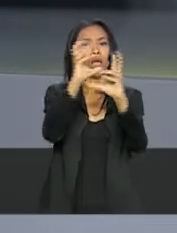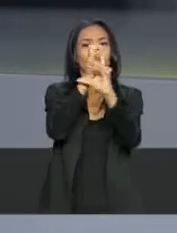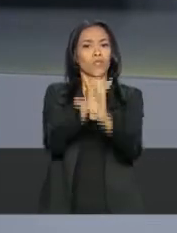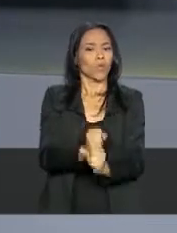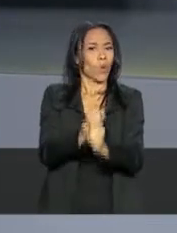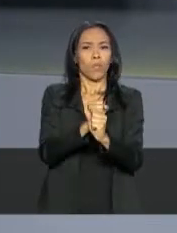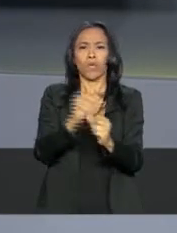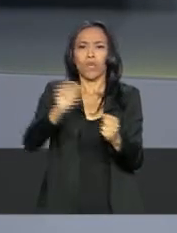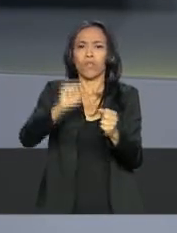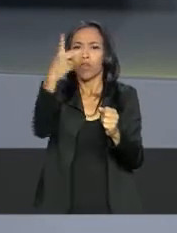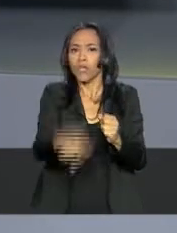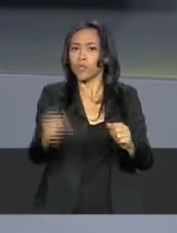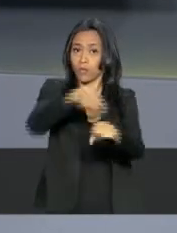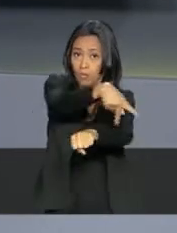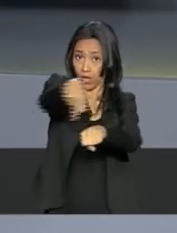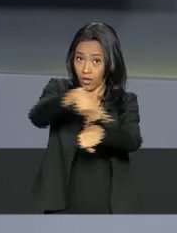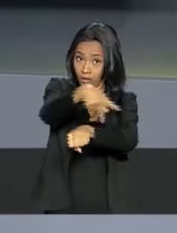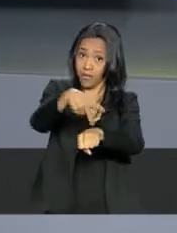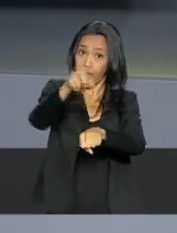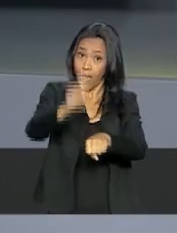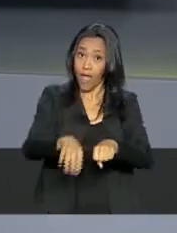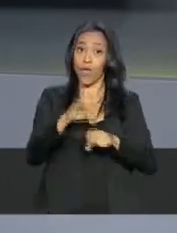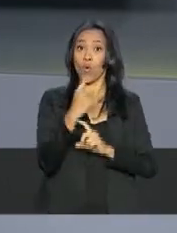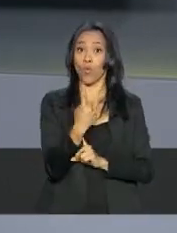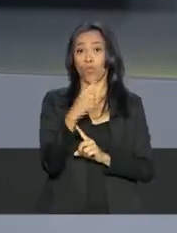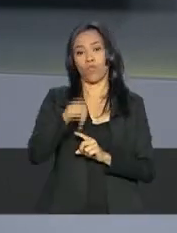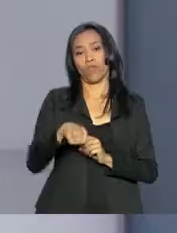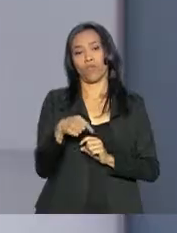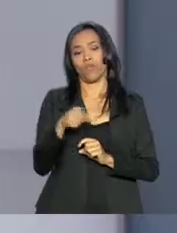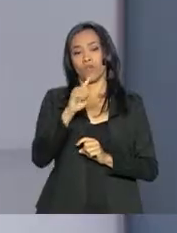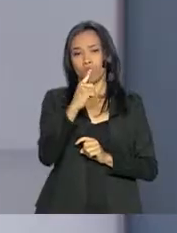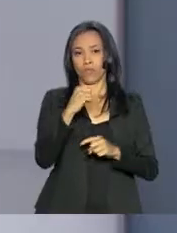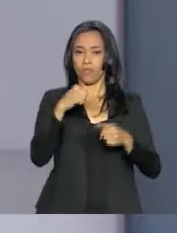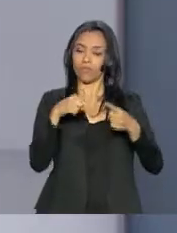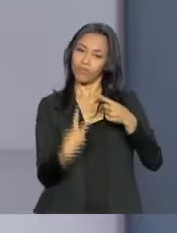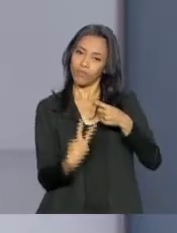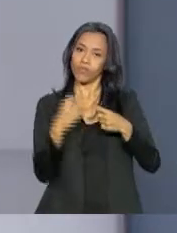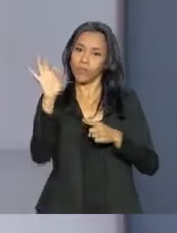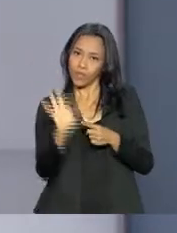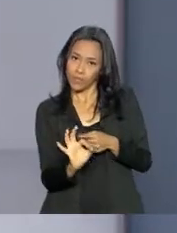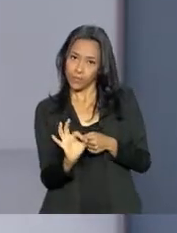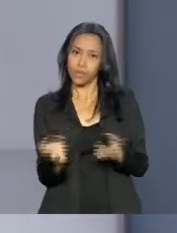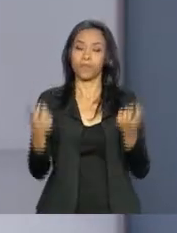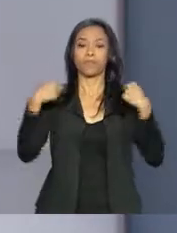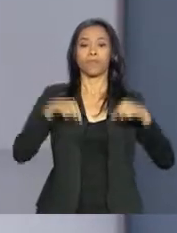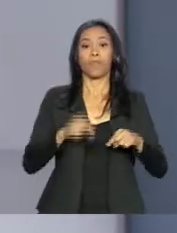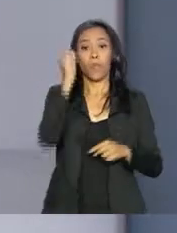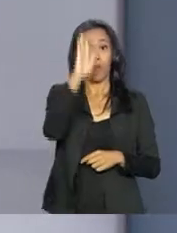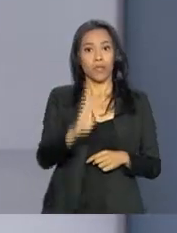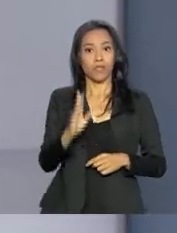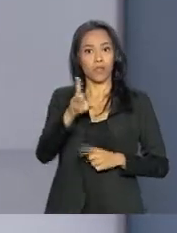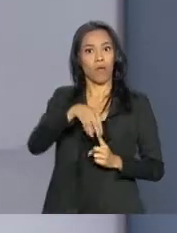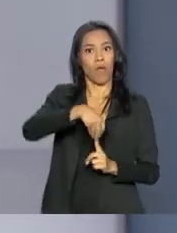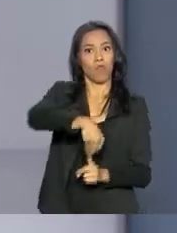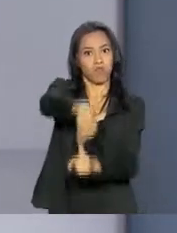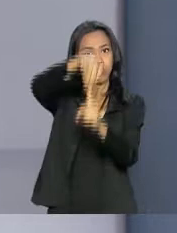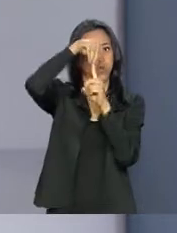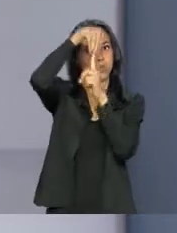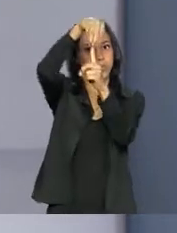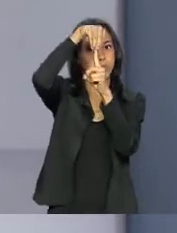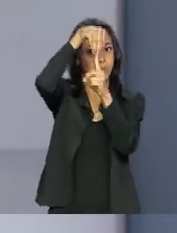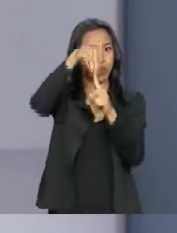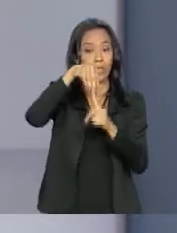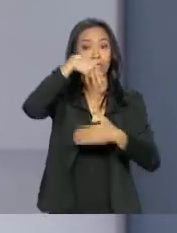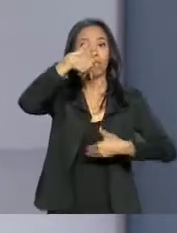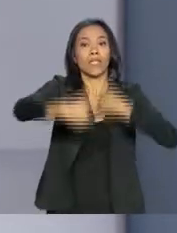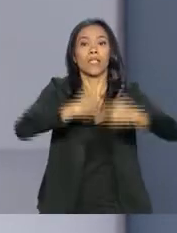produzidos no país está em um e meio por cento e o brasil é referência no tratamento do avc conhecido